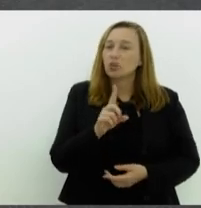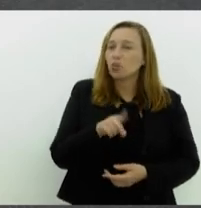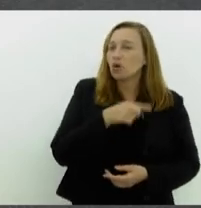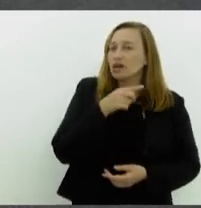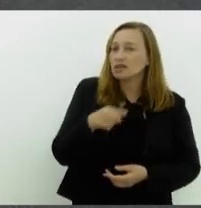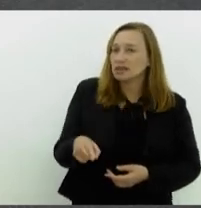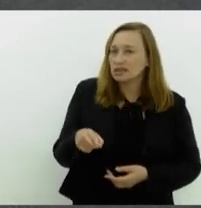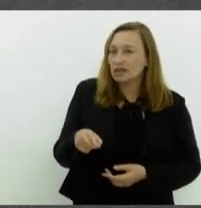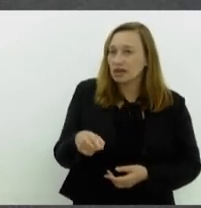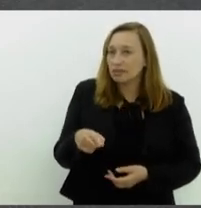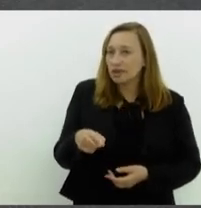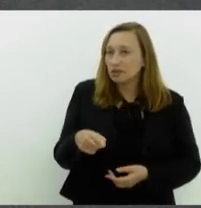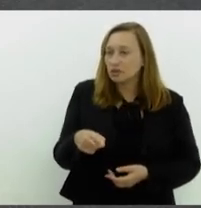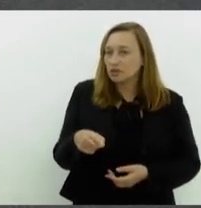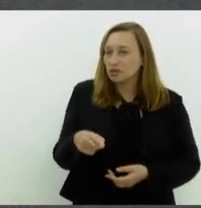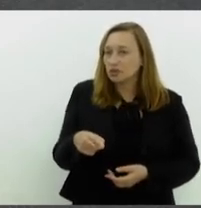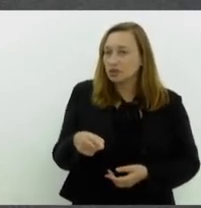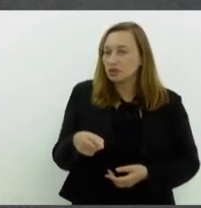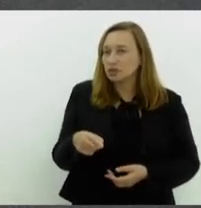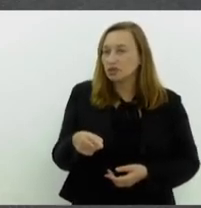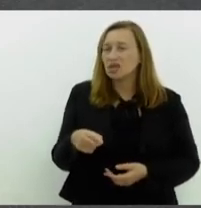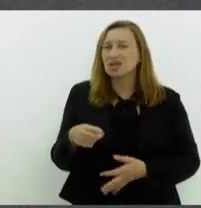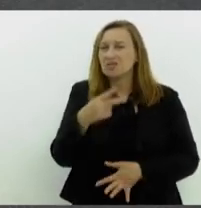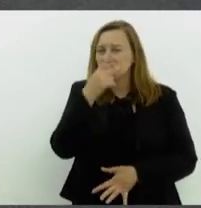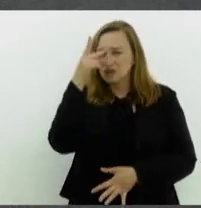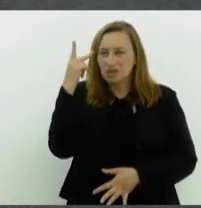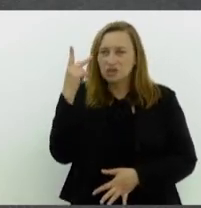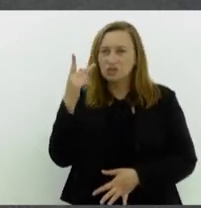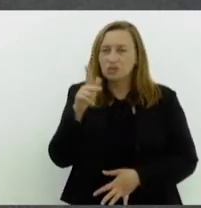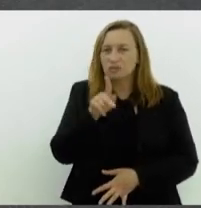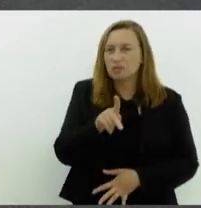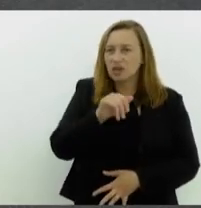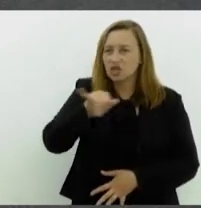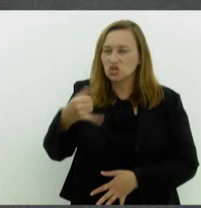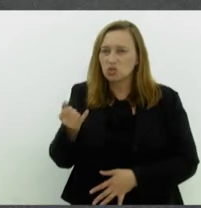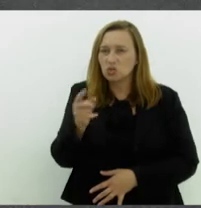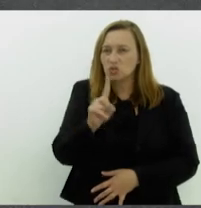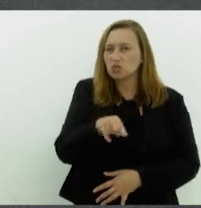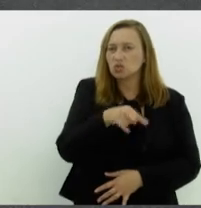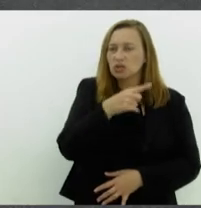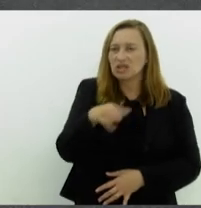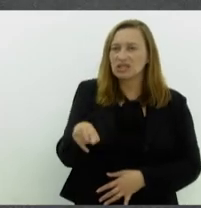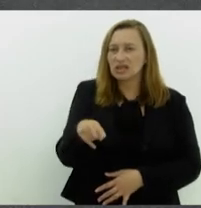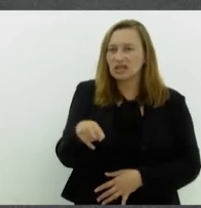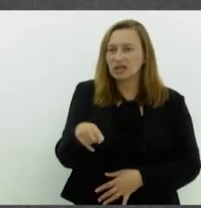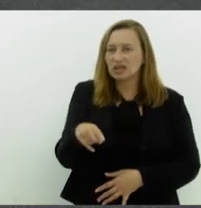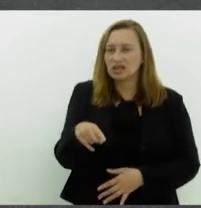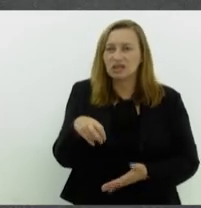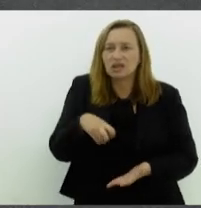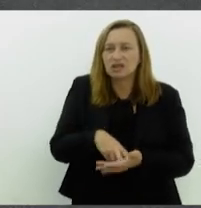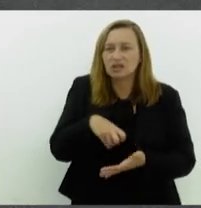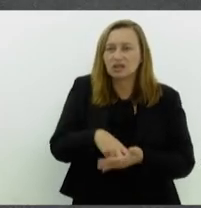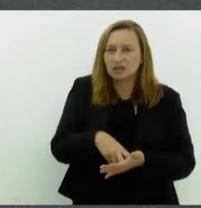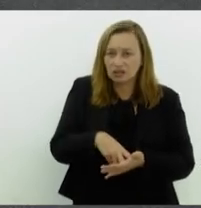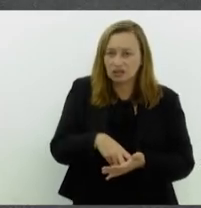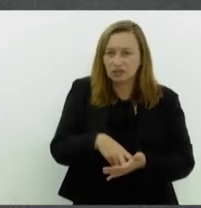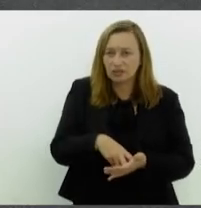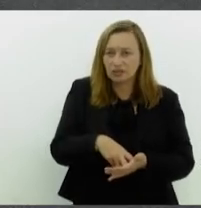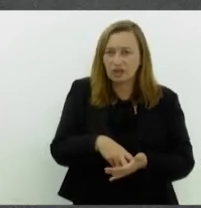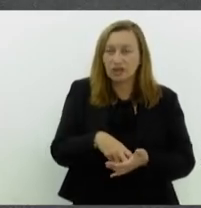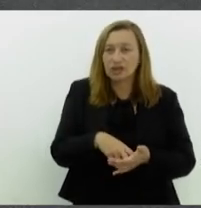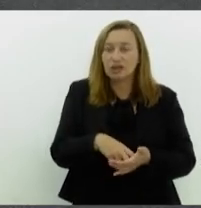cancelamento, de pessoa jurídica e proibição condenada pela prática do trabalho análogo à